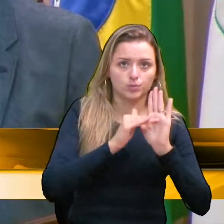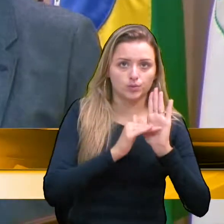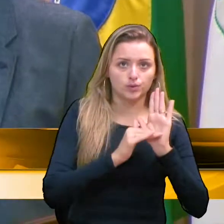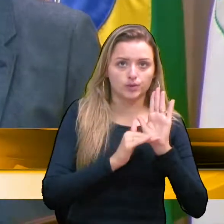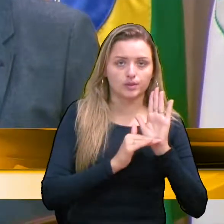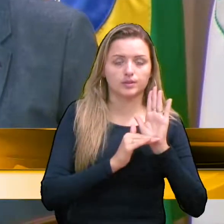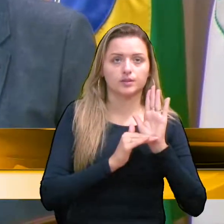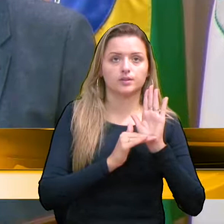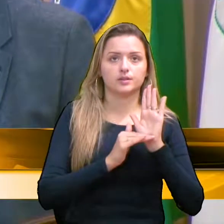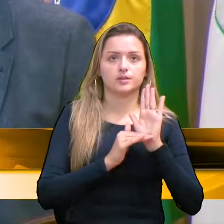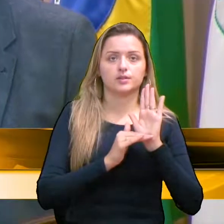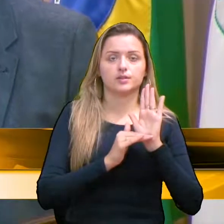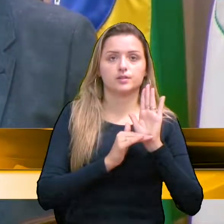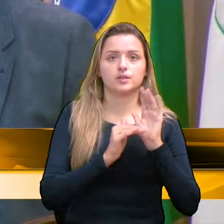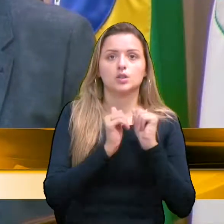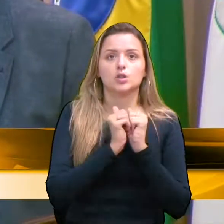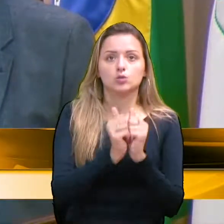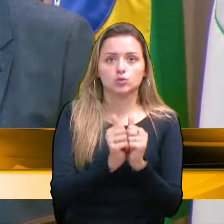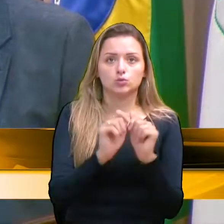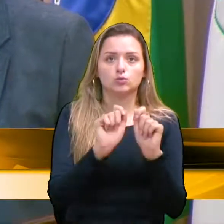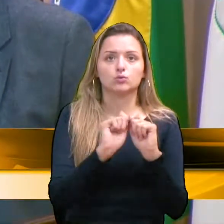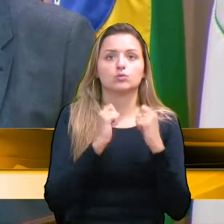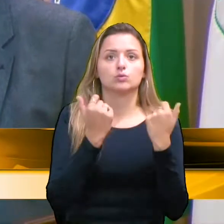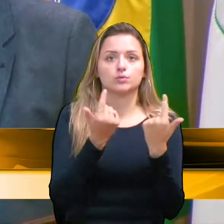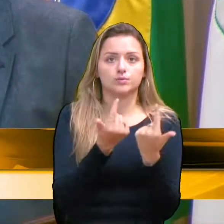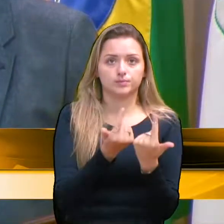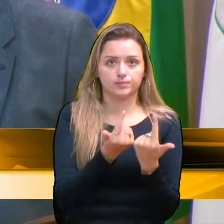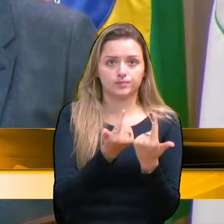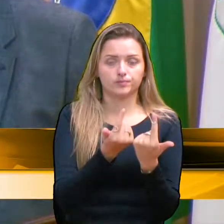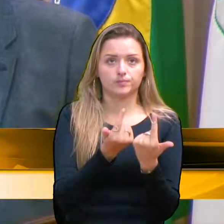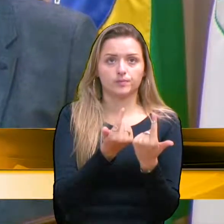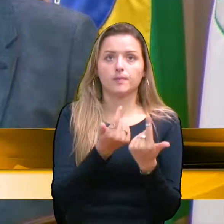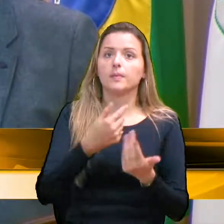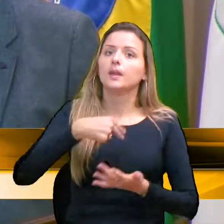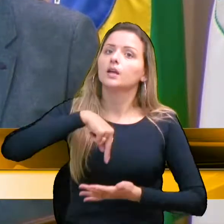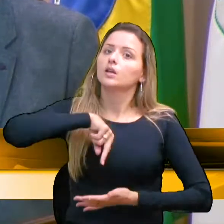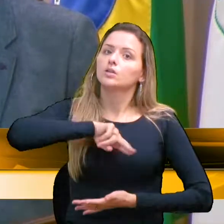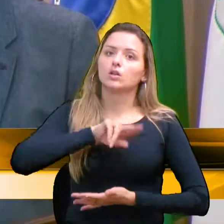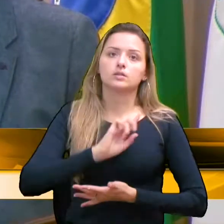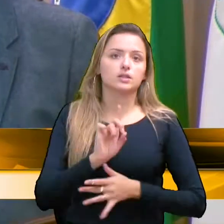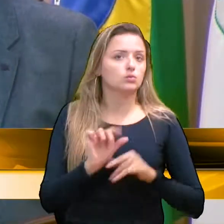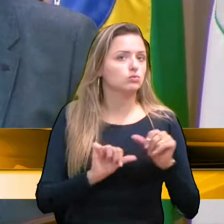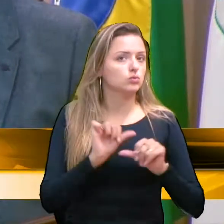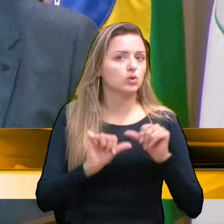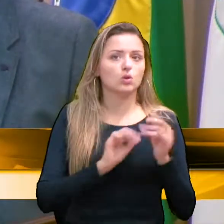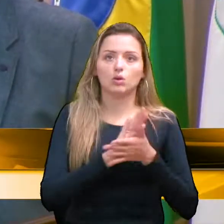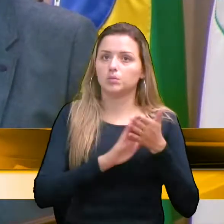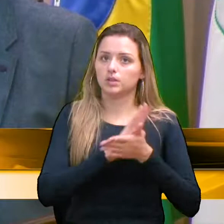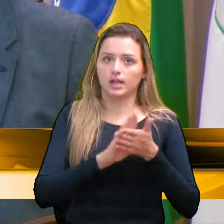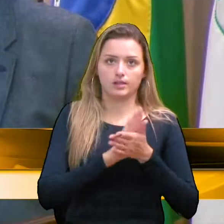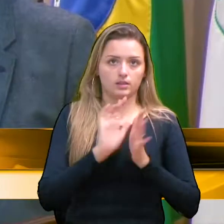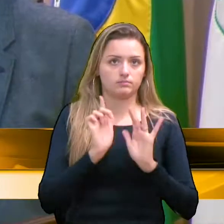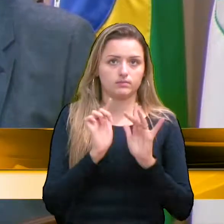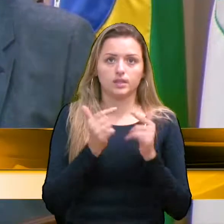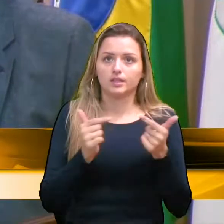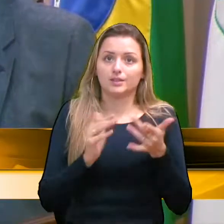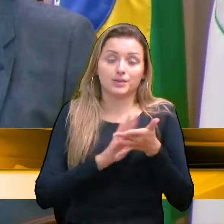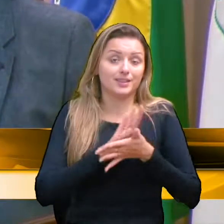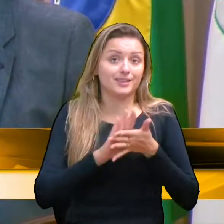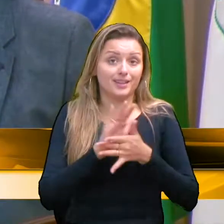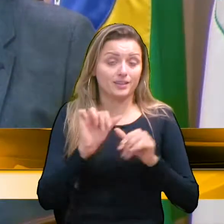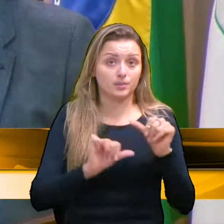à Assembleia Legislativa, né, nós não mudamos, nós não iríamos mudar, né, por enquanto,